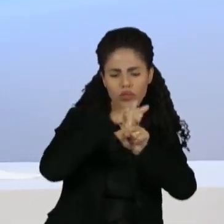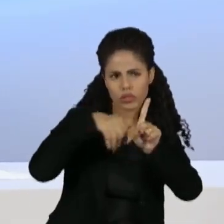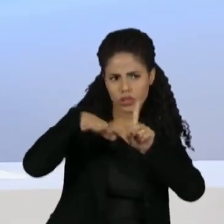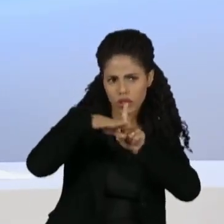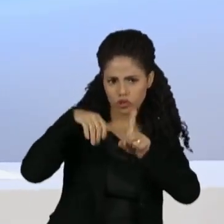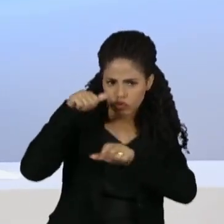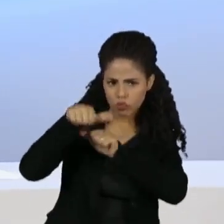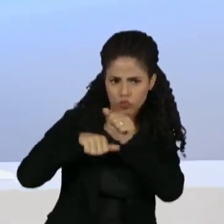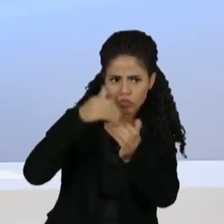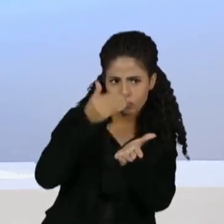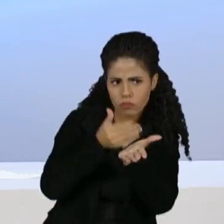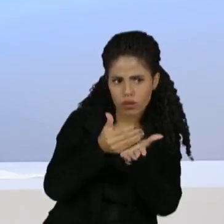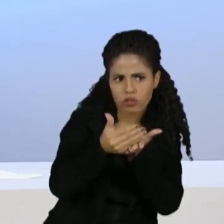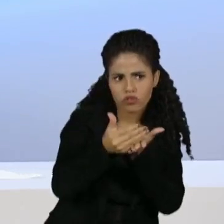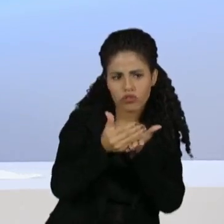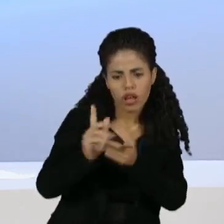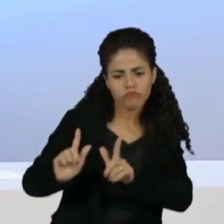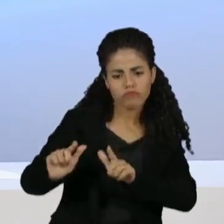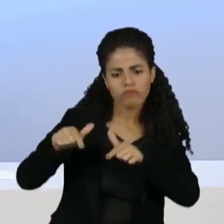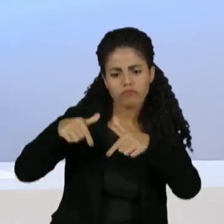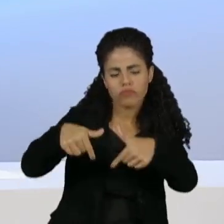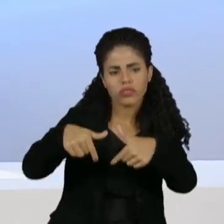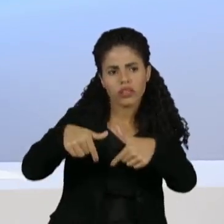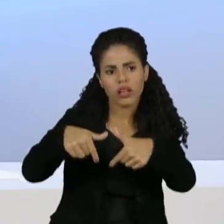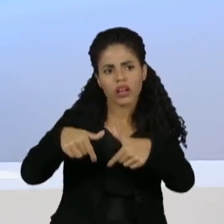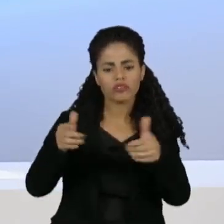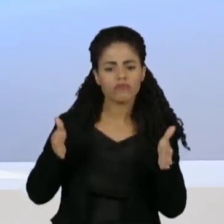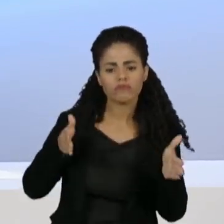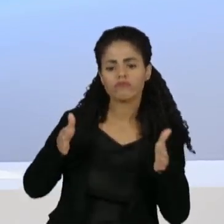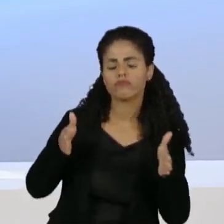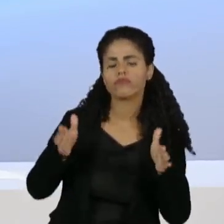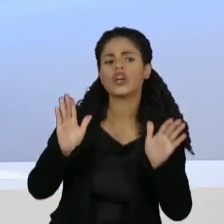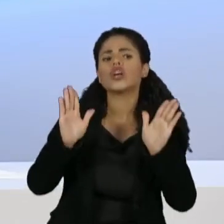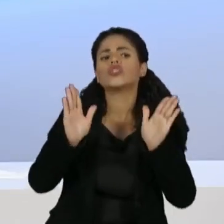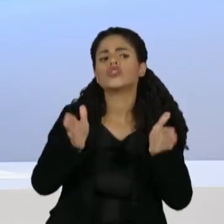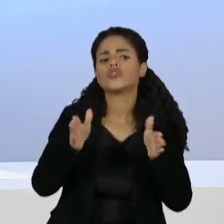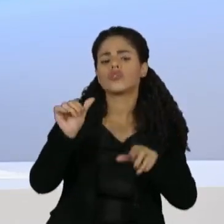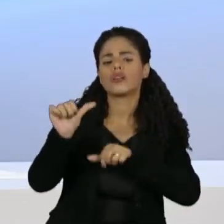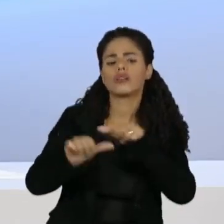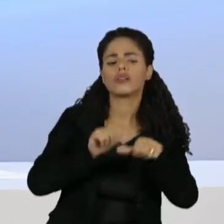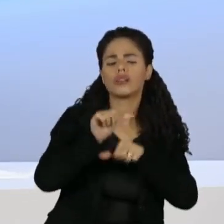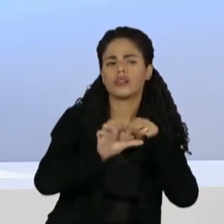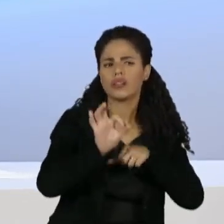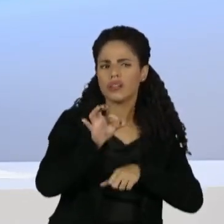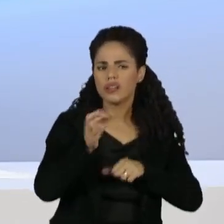brasileira a partir disso? Você acha que, de fato, em médio prazo, a gente consegue mudar